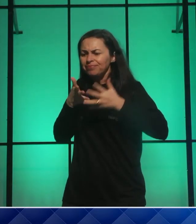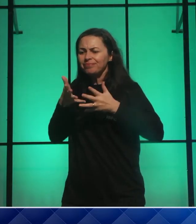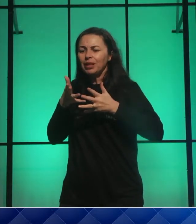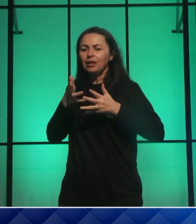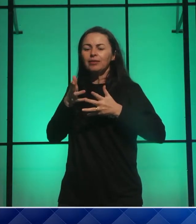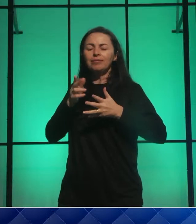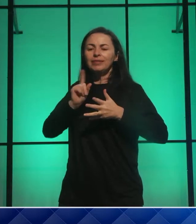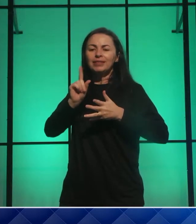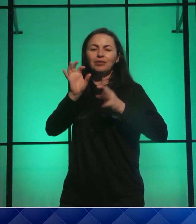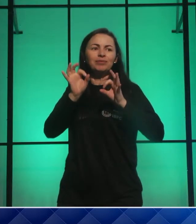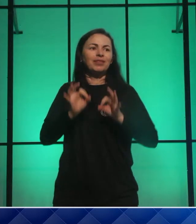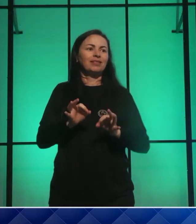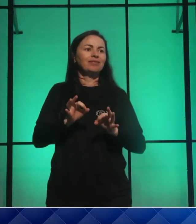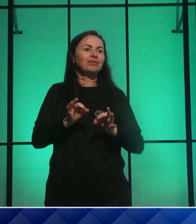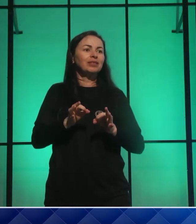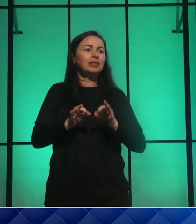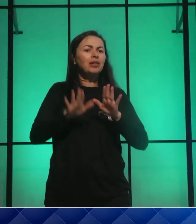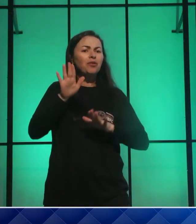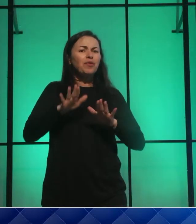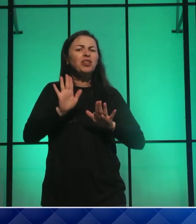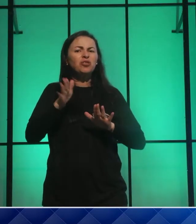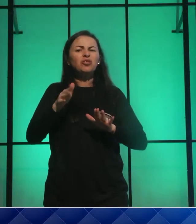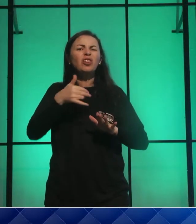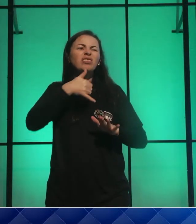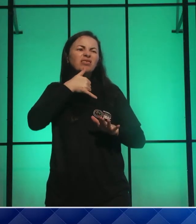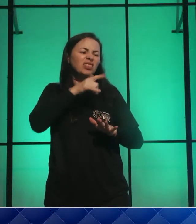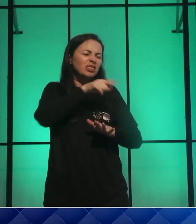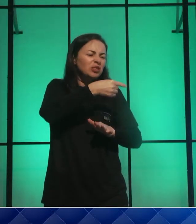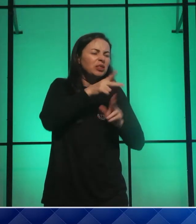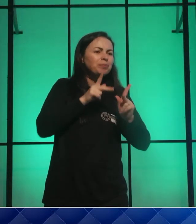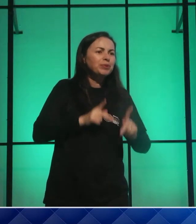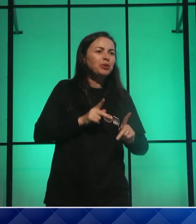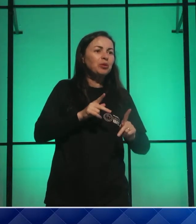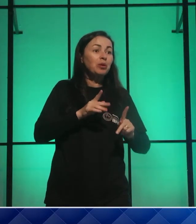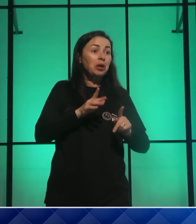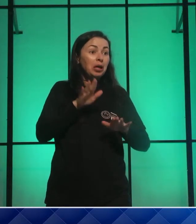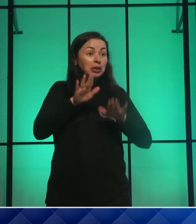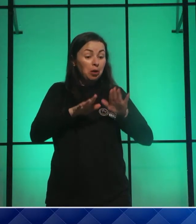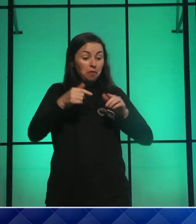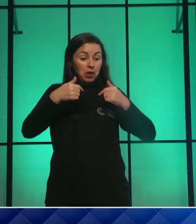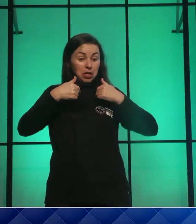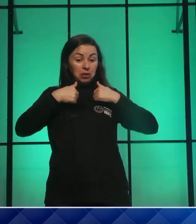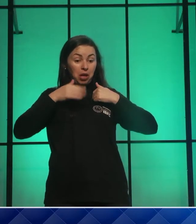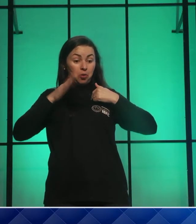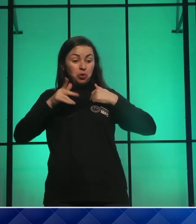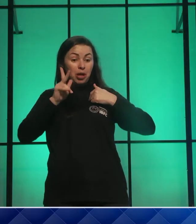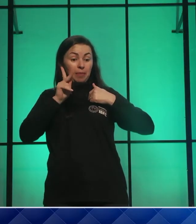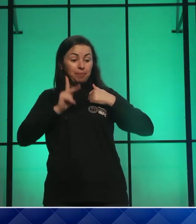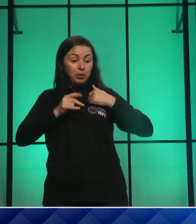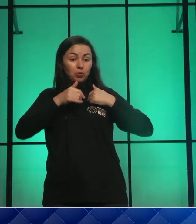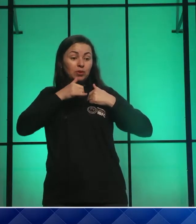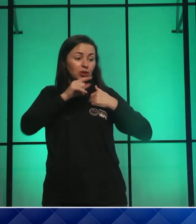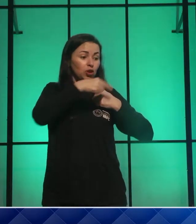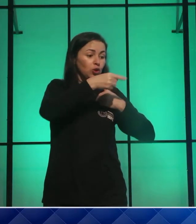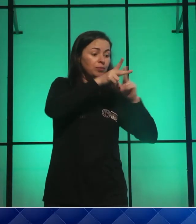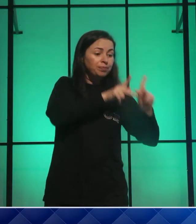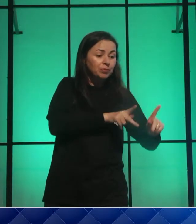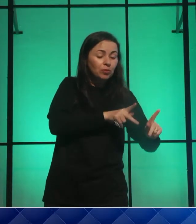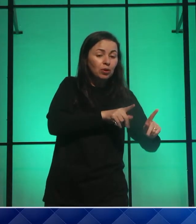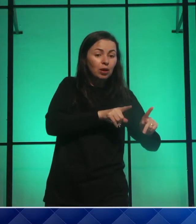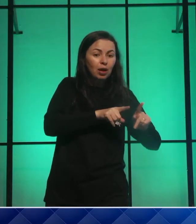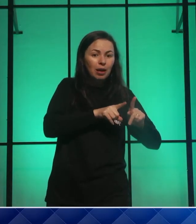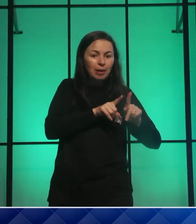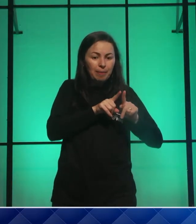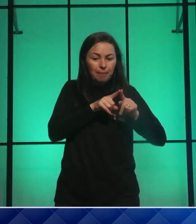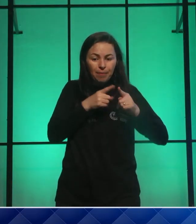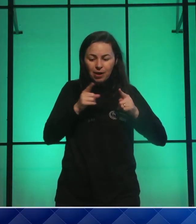honrou. Talvez você se decepcionou. Talvez você seja alguém que tenha decepcionado outra pessoa. Mas o